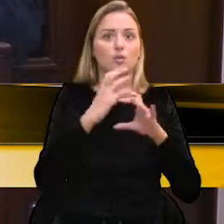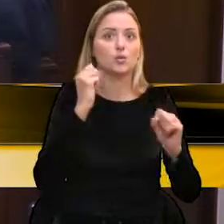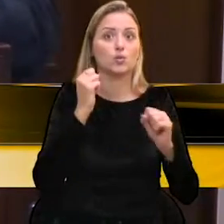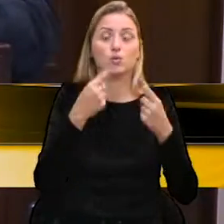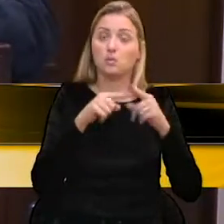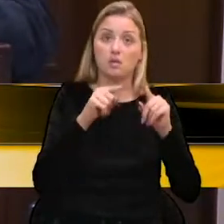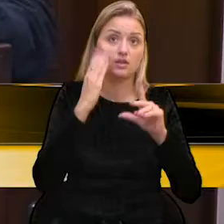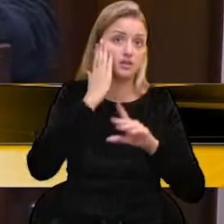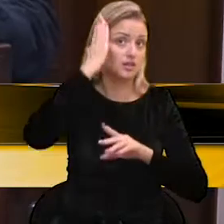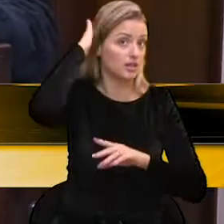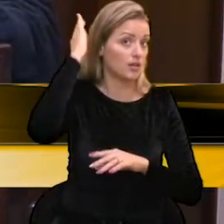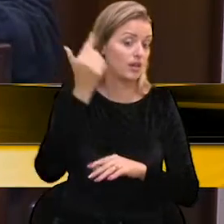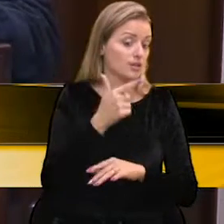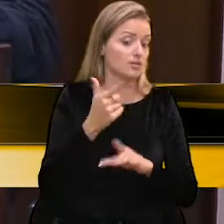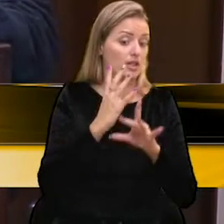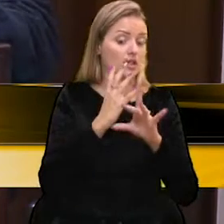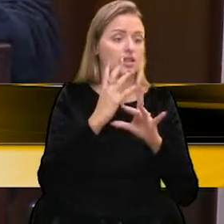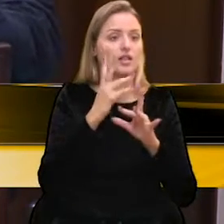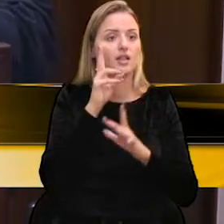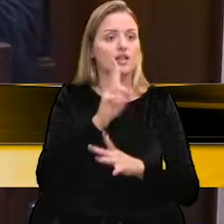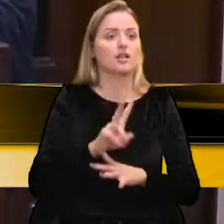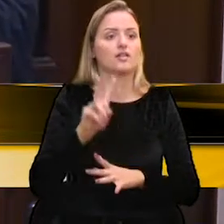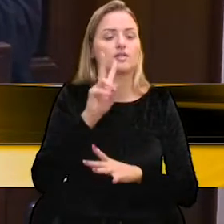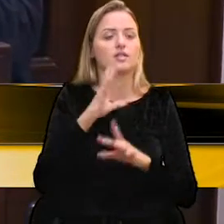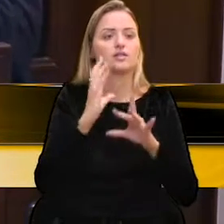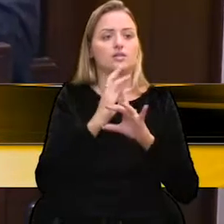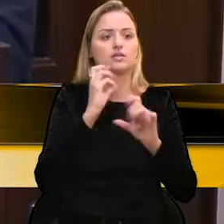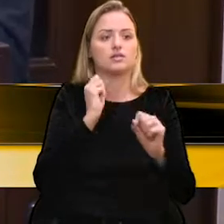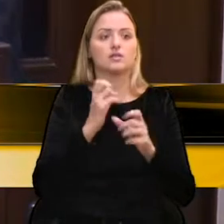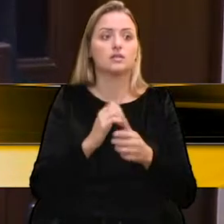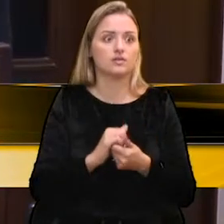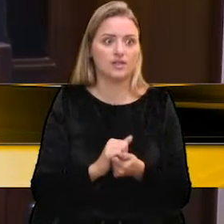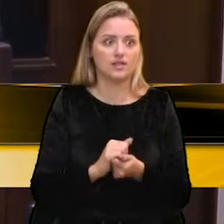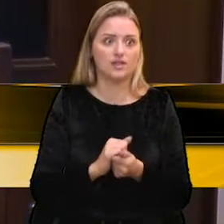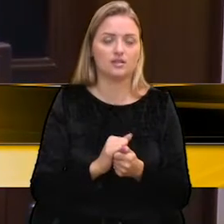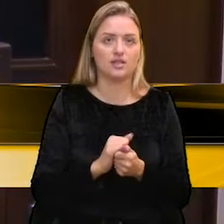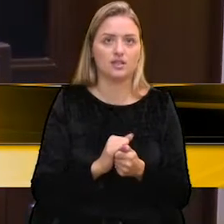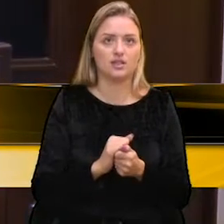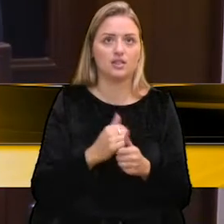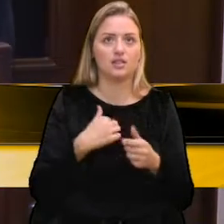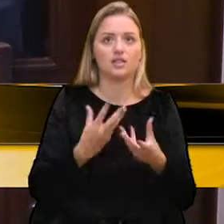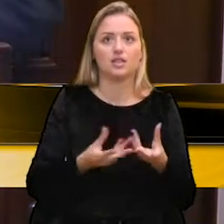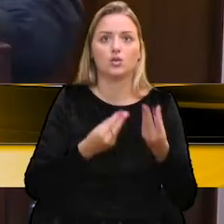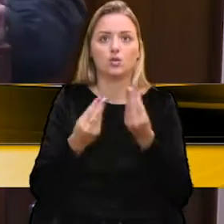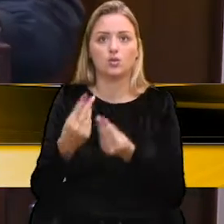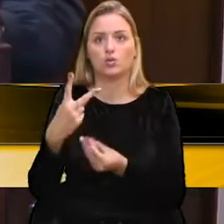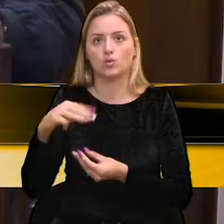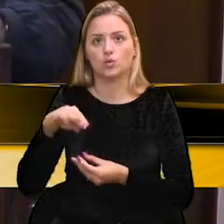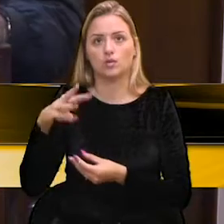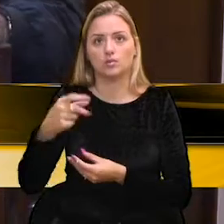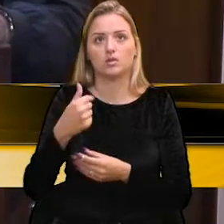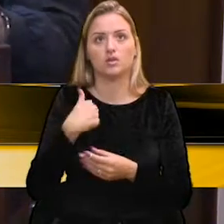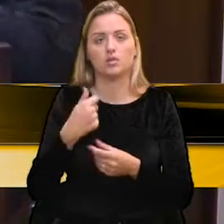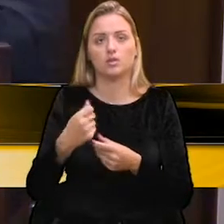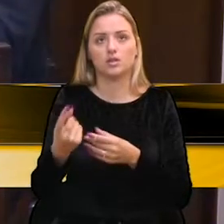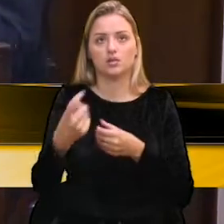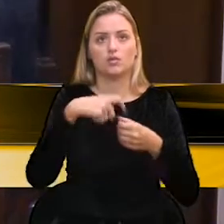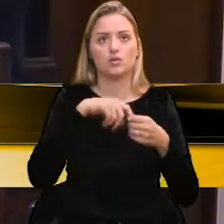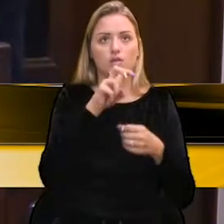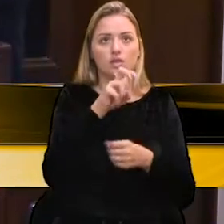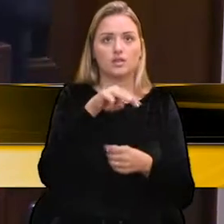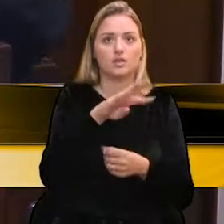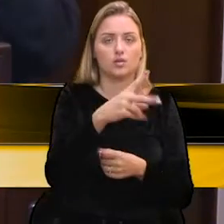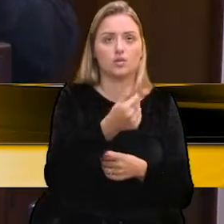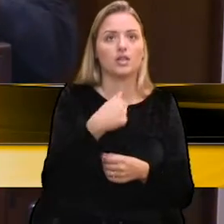não tem essa visão, né? Parece que a visão é só aquela contábil. Eu dou 2 milhões, eu tenho que receber 5. Ele não consegue fazer